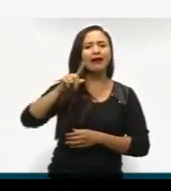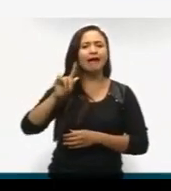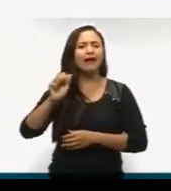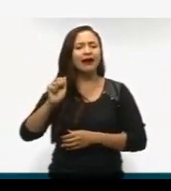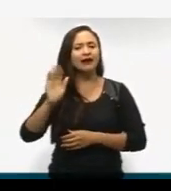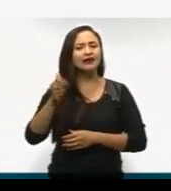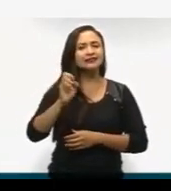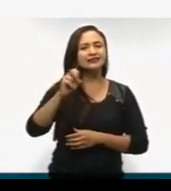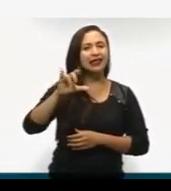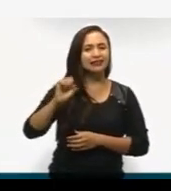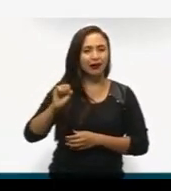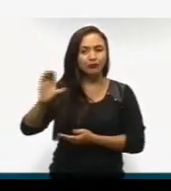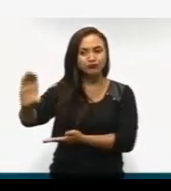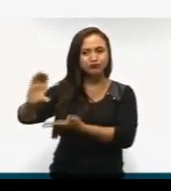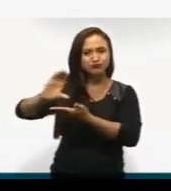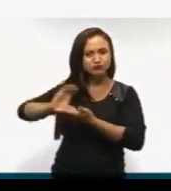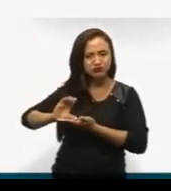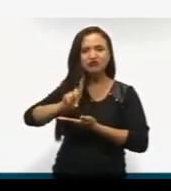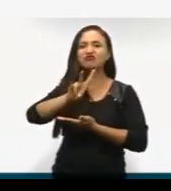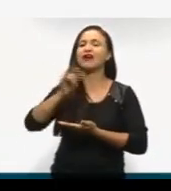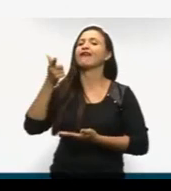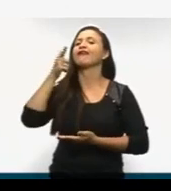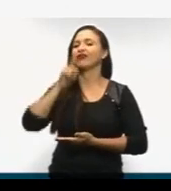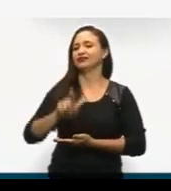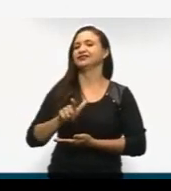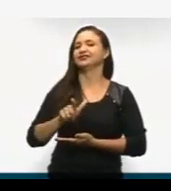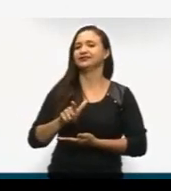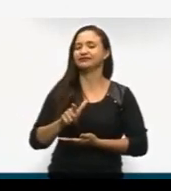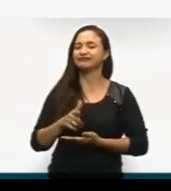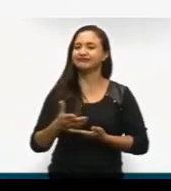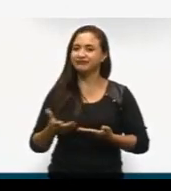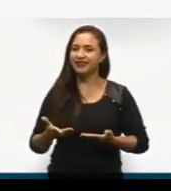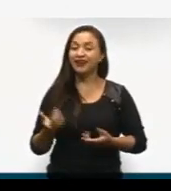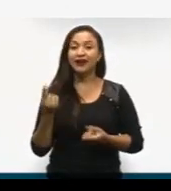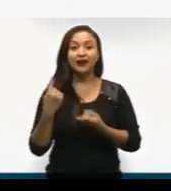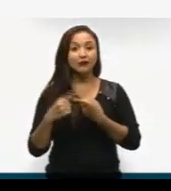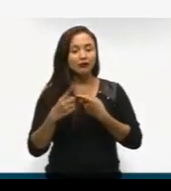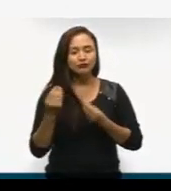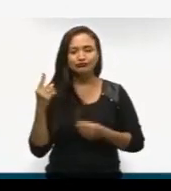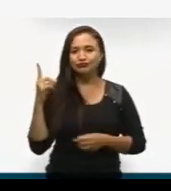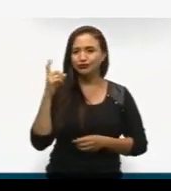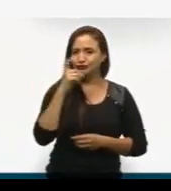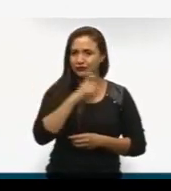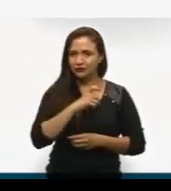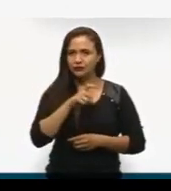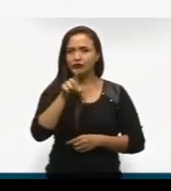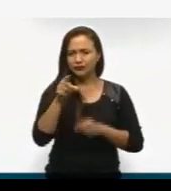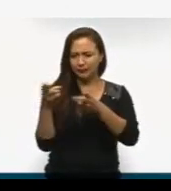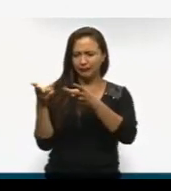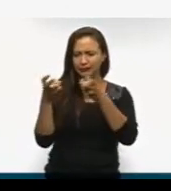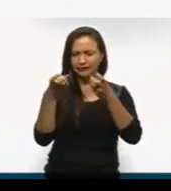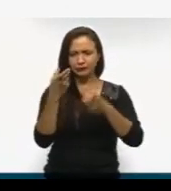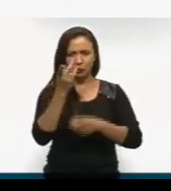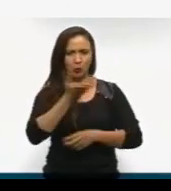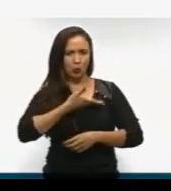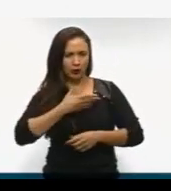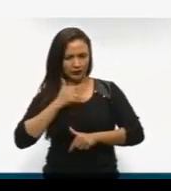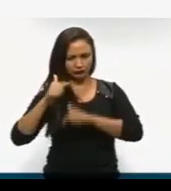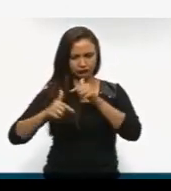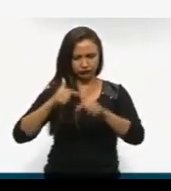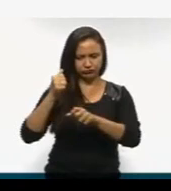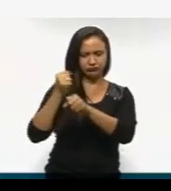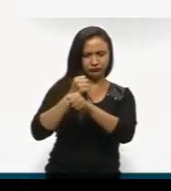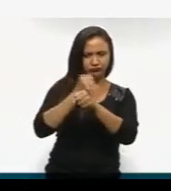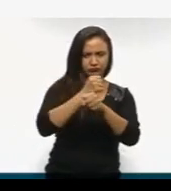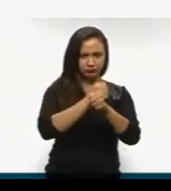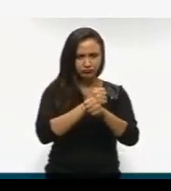alguns, né? Então, você vai ver que quando você for executar o orçamento aí, você vai perceber que alguns colegas seus vão chegar num